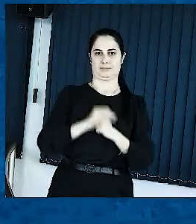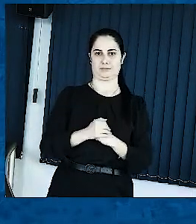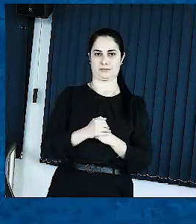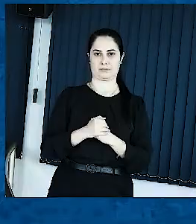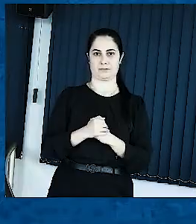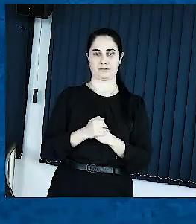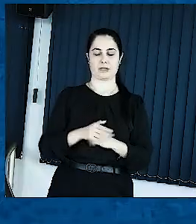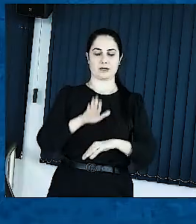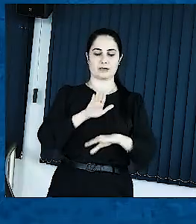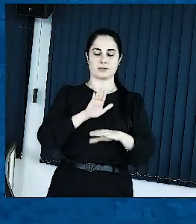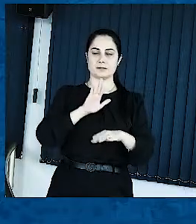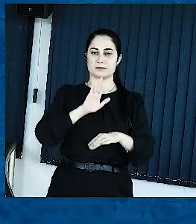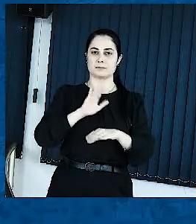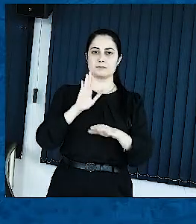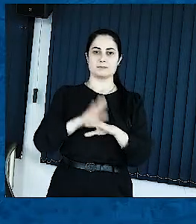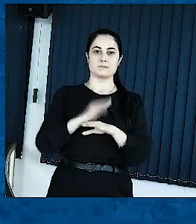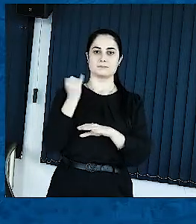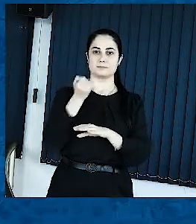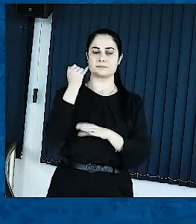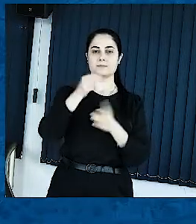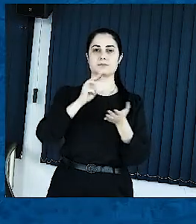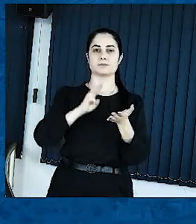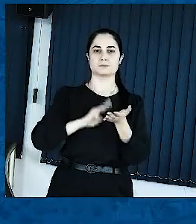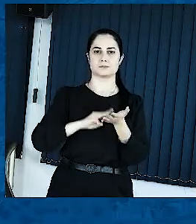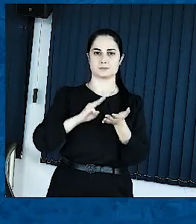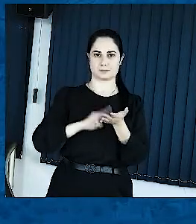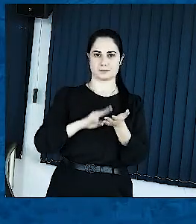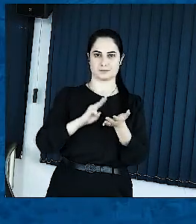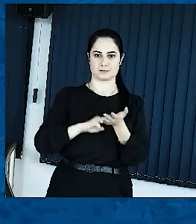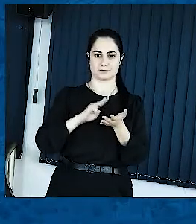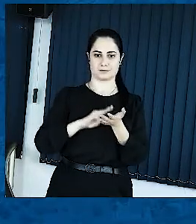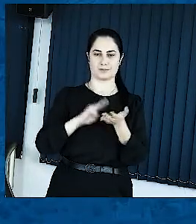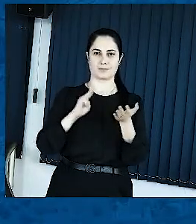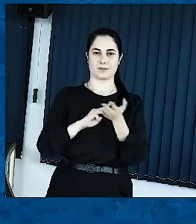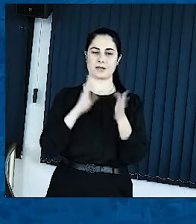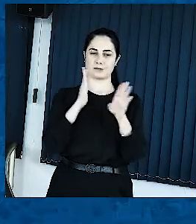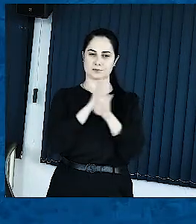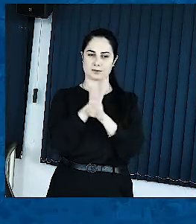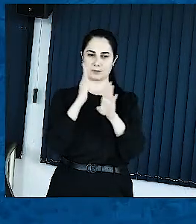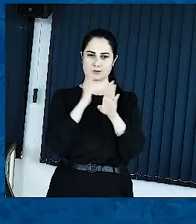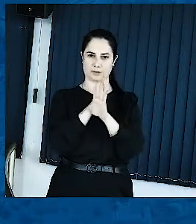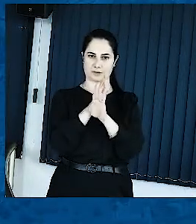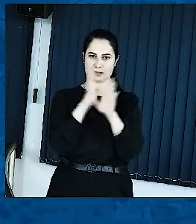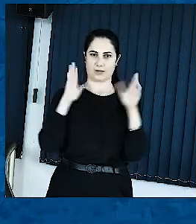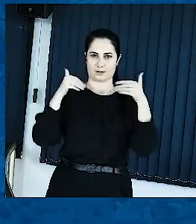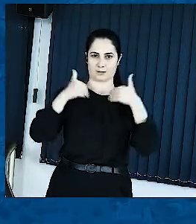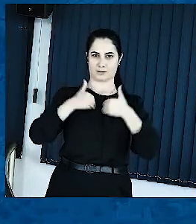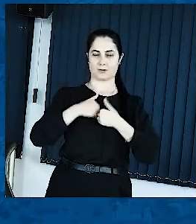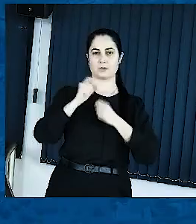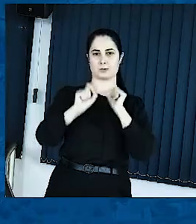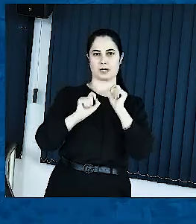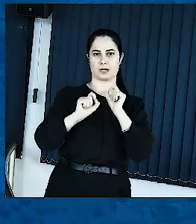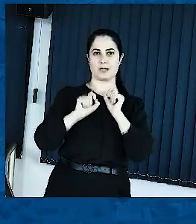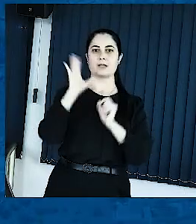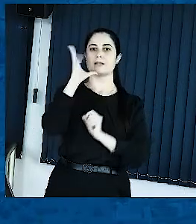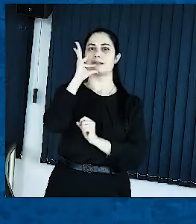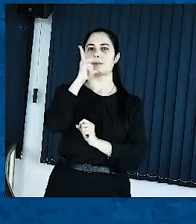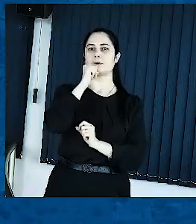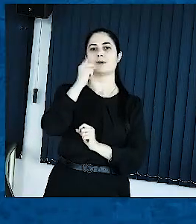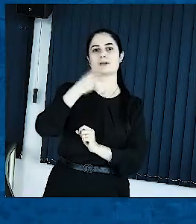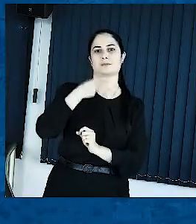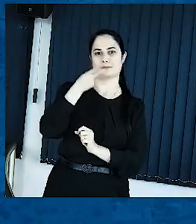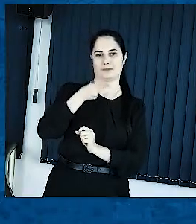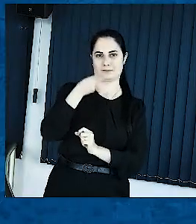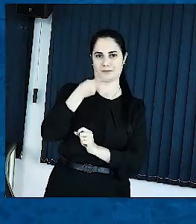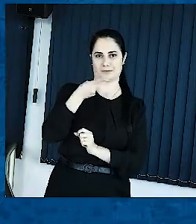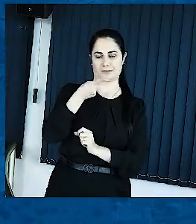principais causas de procura por suspeita de autismo é o atraso na fala ou da linguagem.